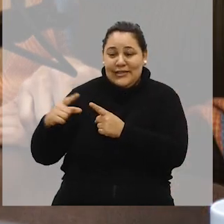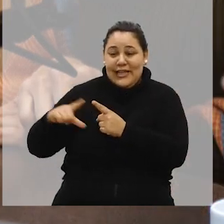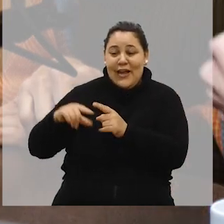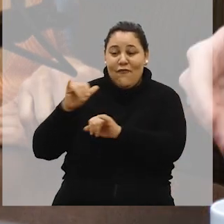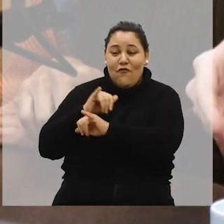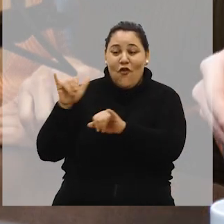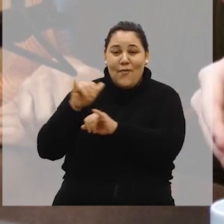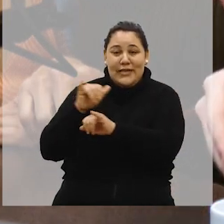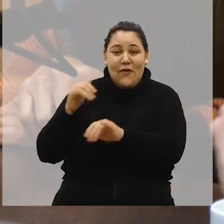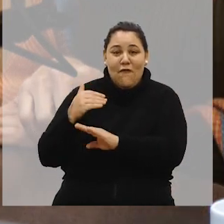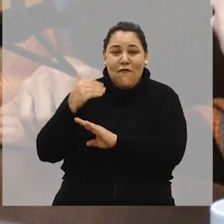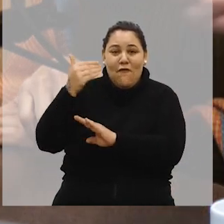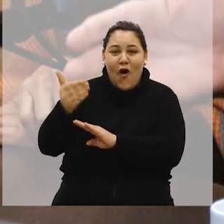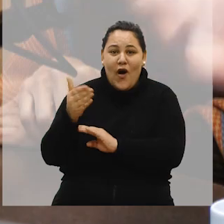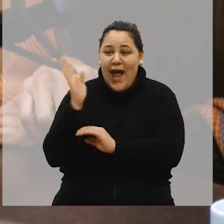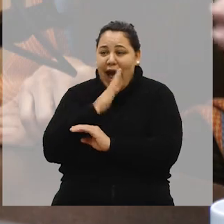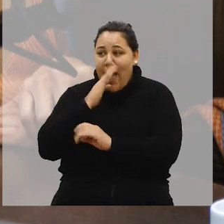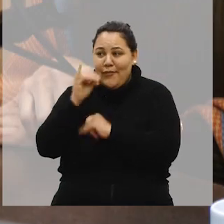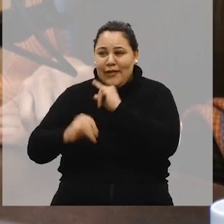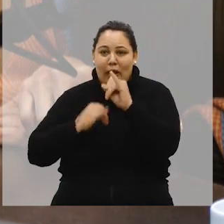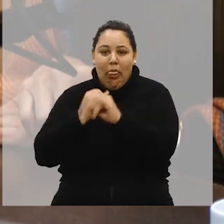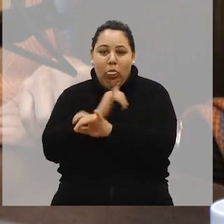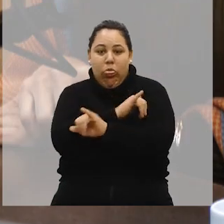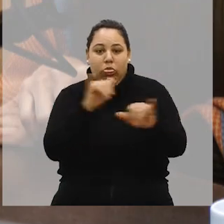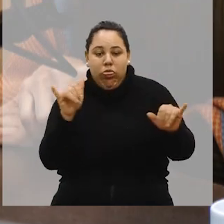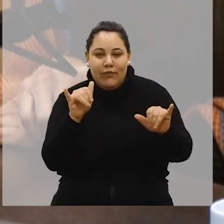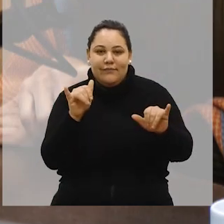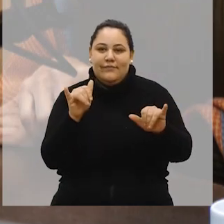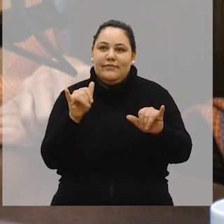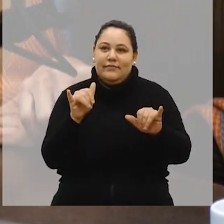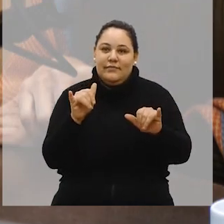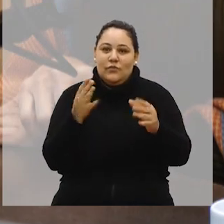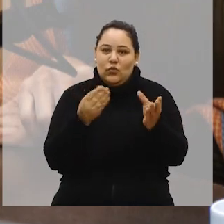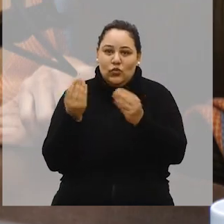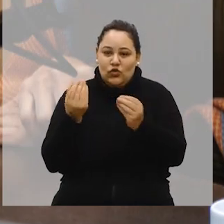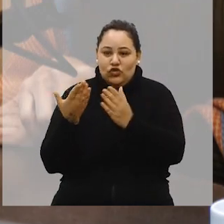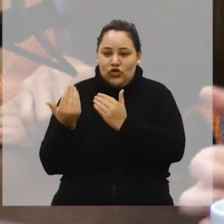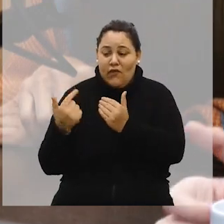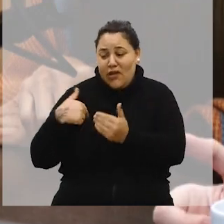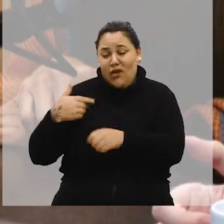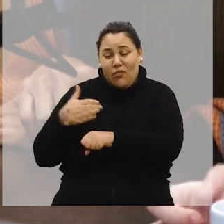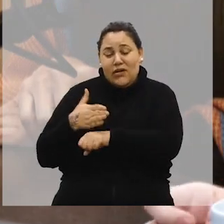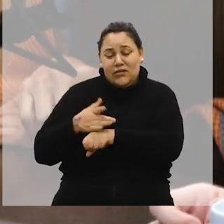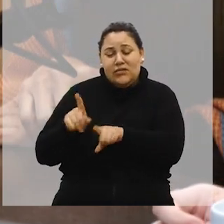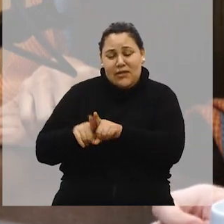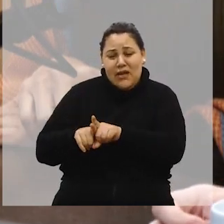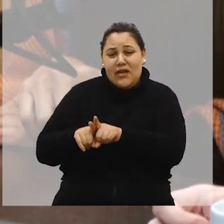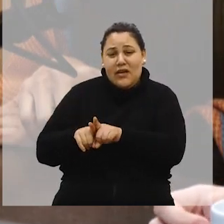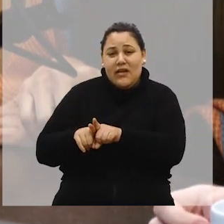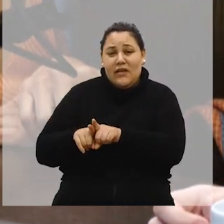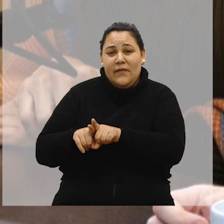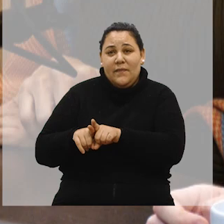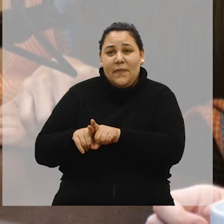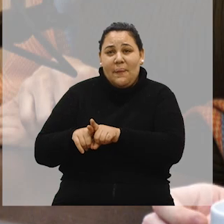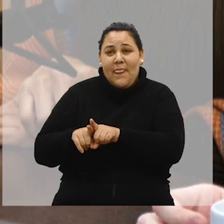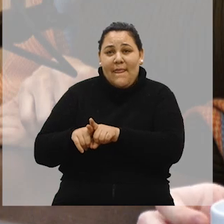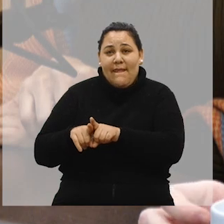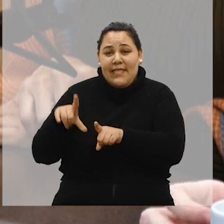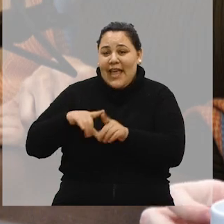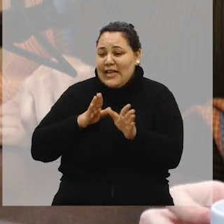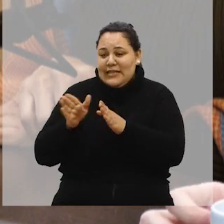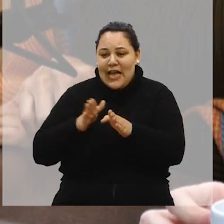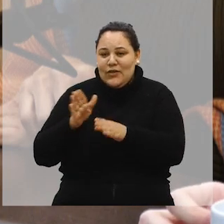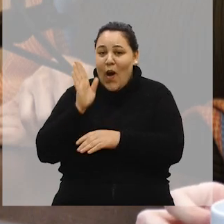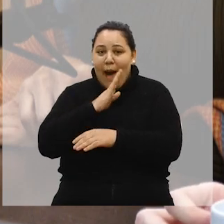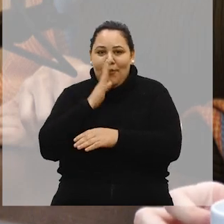informação, dessa aceleração da informação, dessa geração de urgência da qual eu participo mesmo, a partir dessa